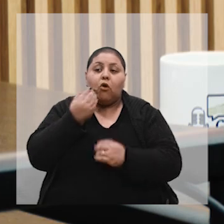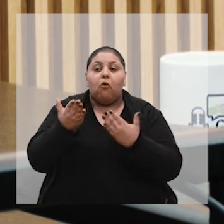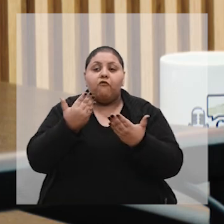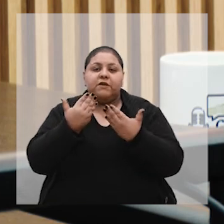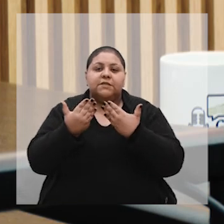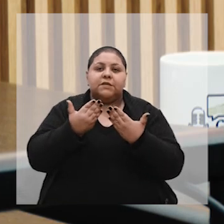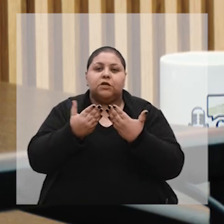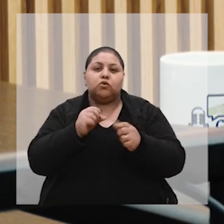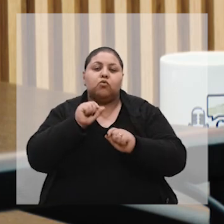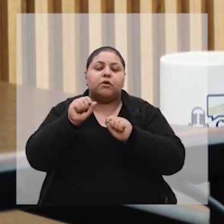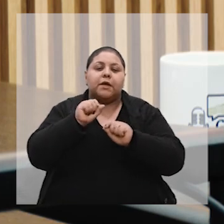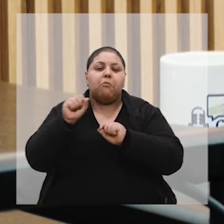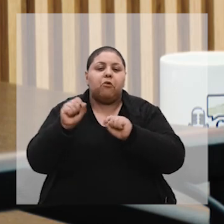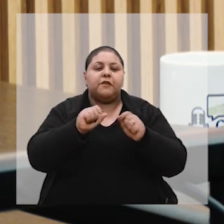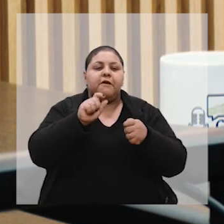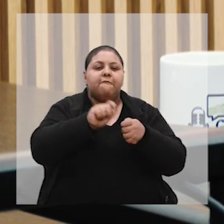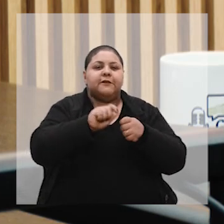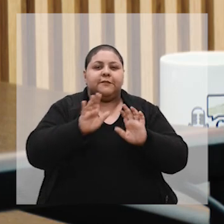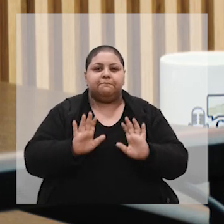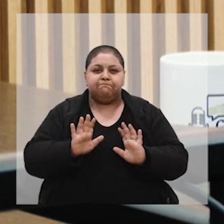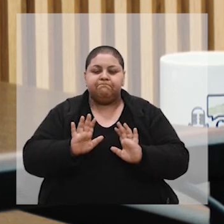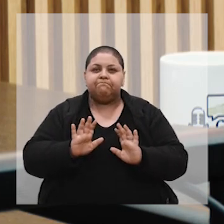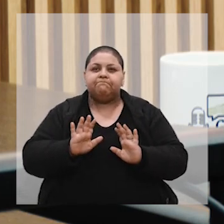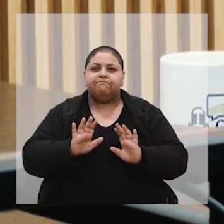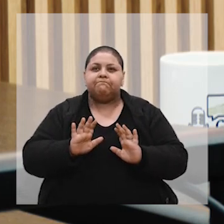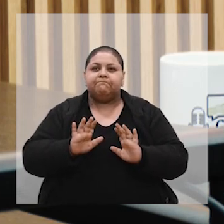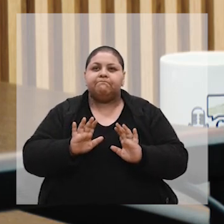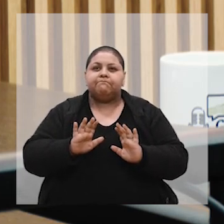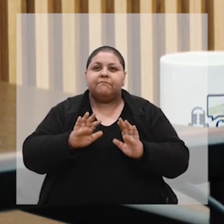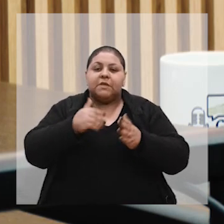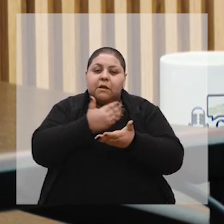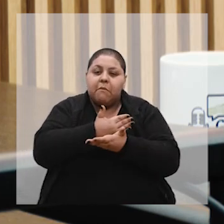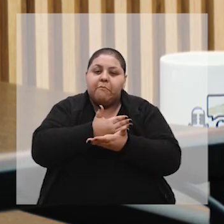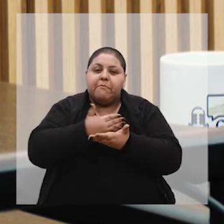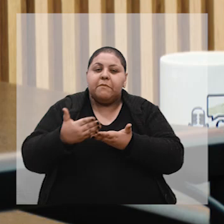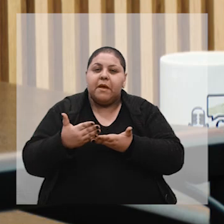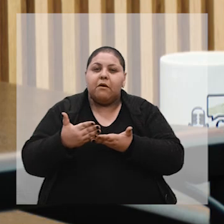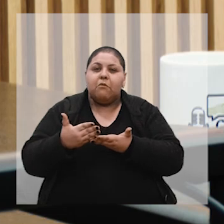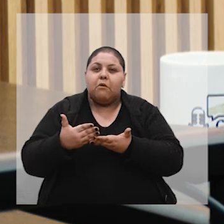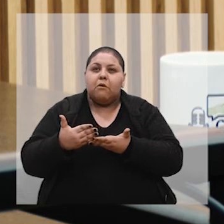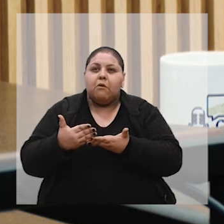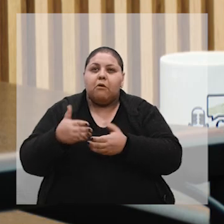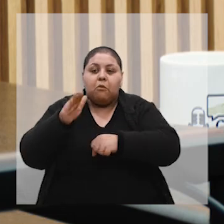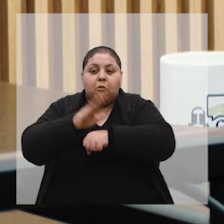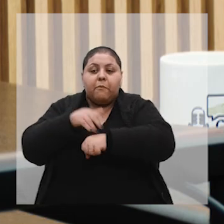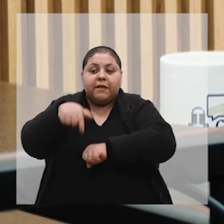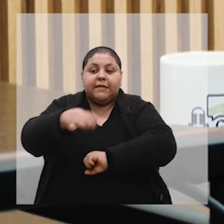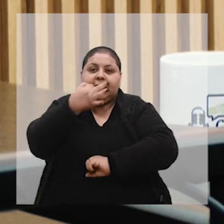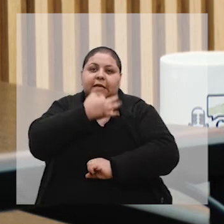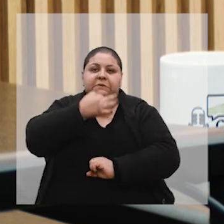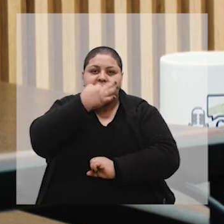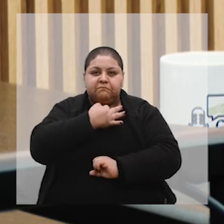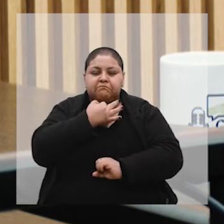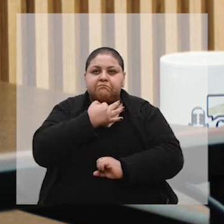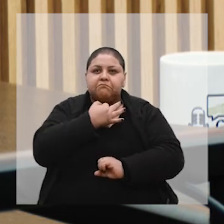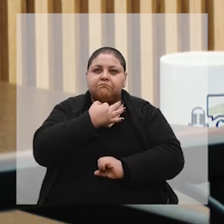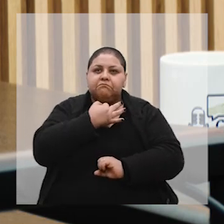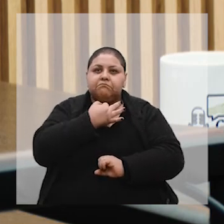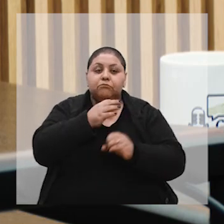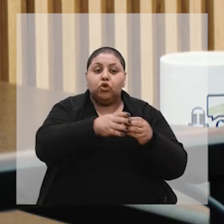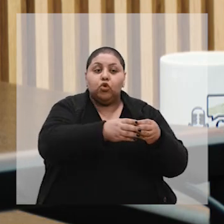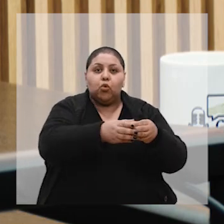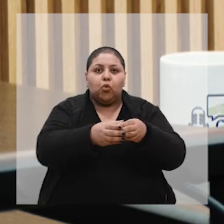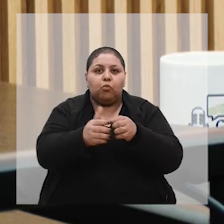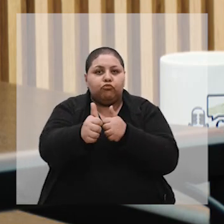me conversando comigo o que eu poderia fazer. E foi ali que foi os meus primeiros passos aqui em Caxias do Sul